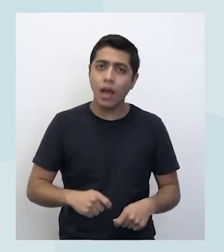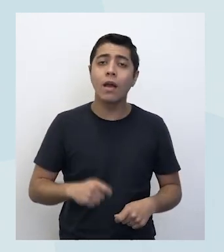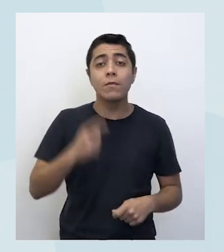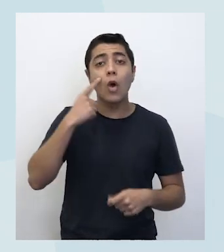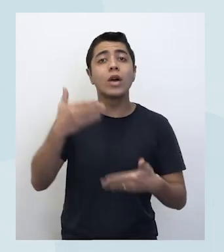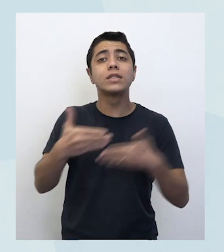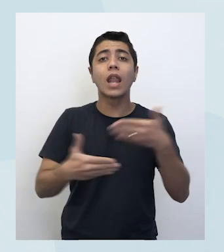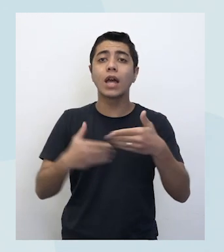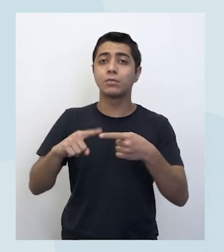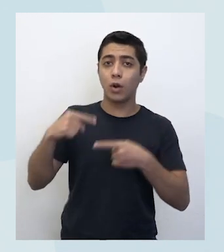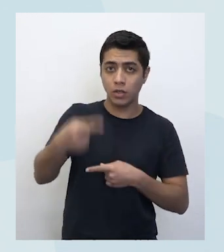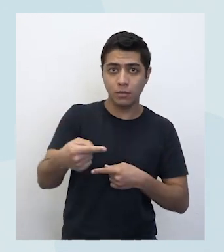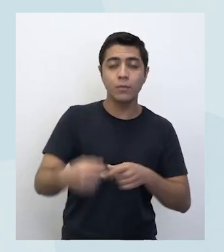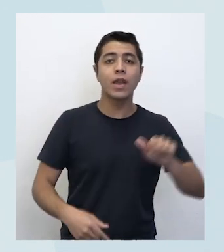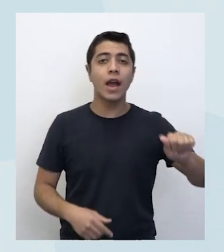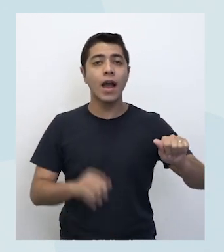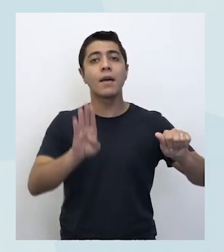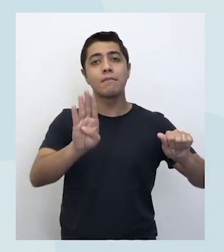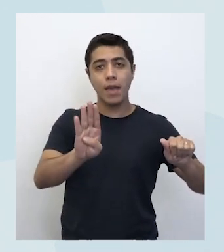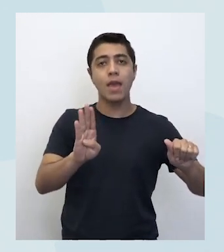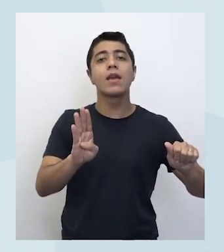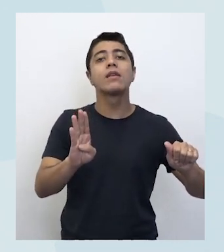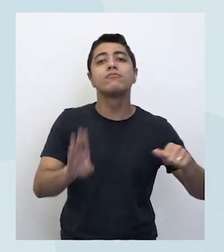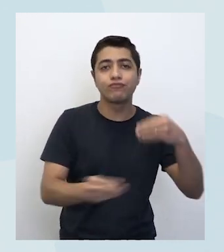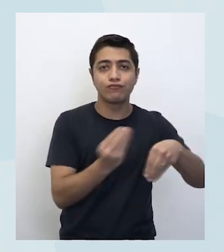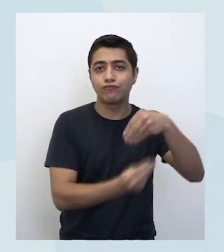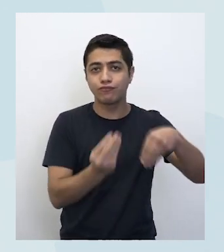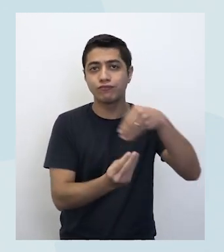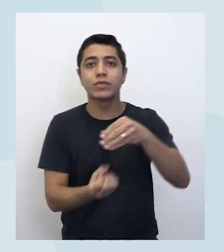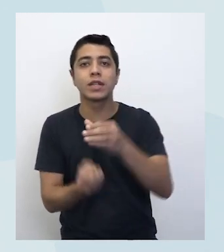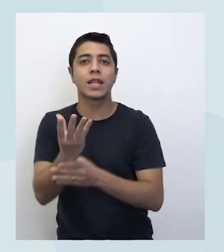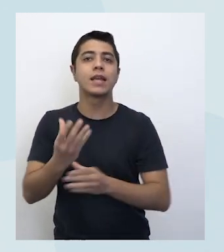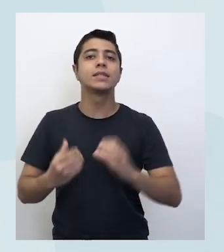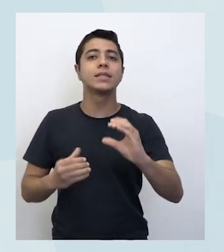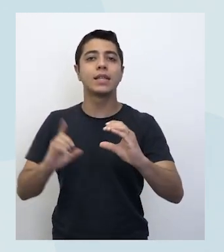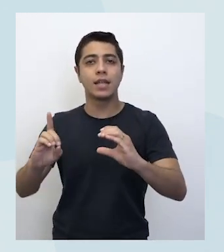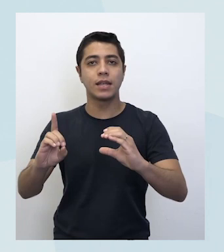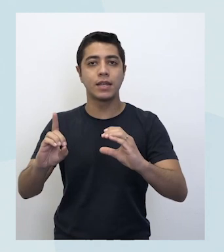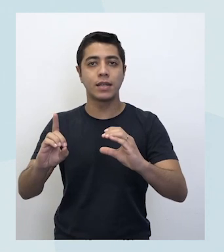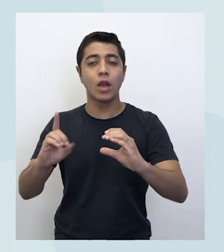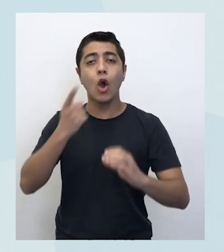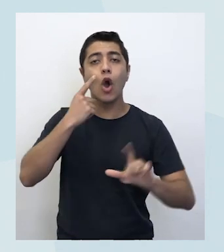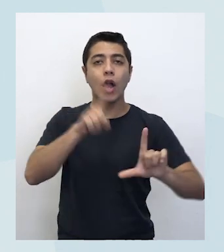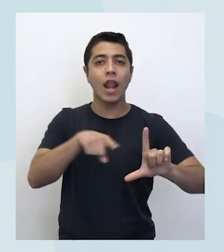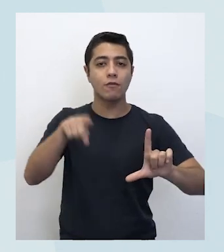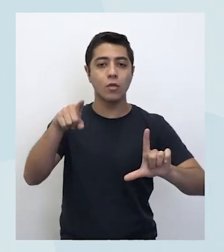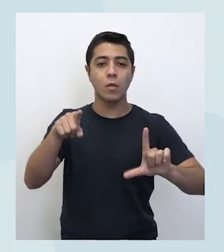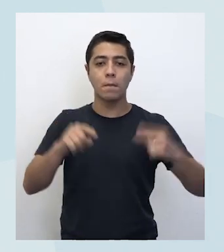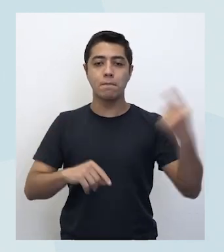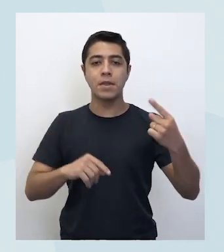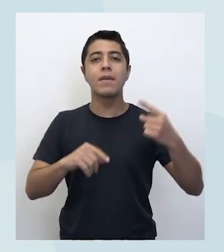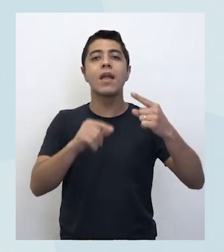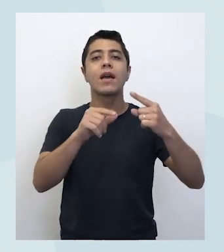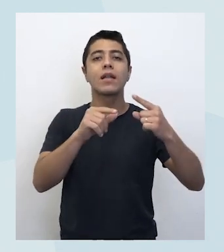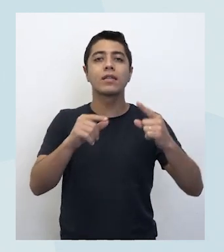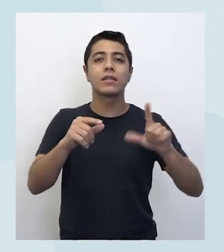A mais B, que vai dar C e D. Então, vamos analisar o gráfico. Vamos pegar a primeira linha lá em cima, que está no tom de azul